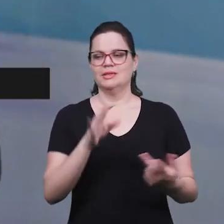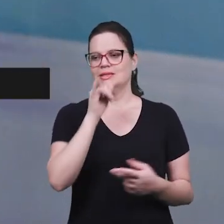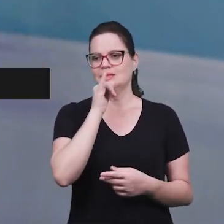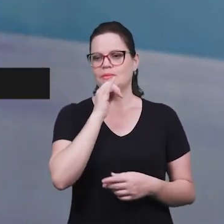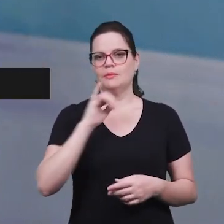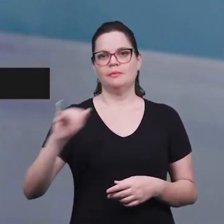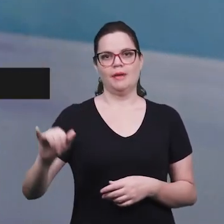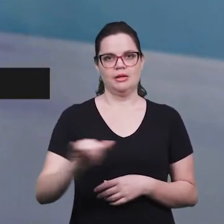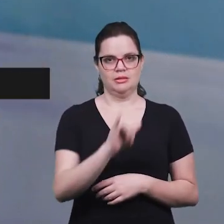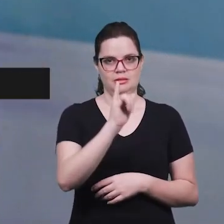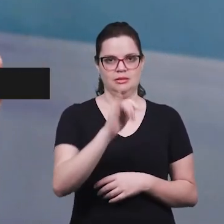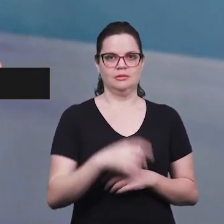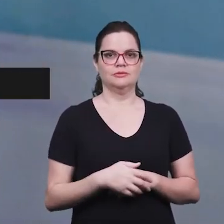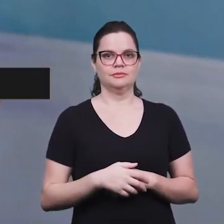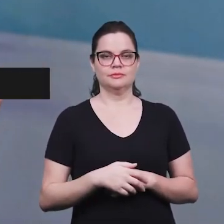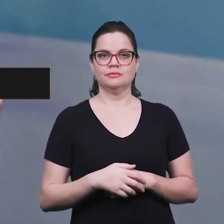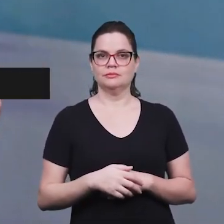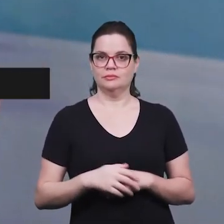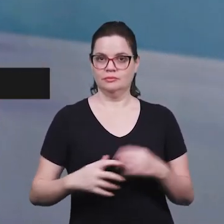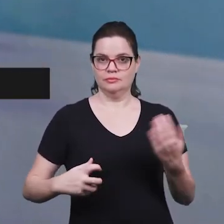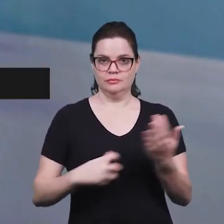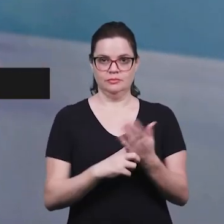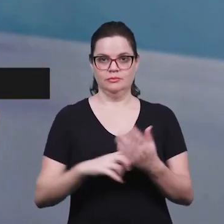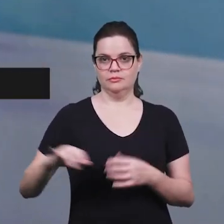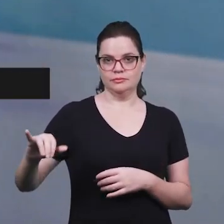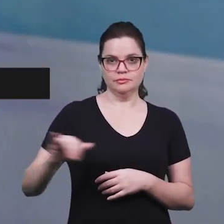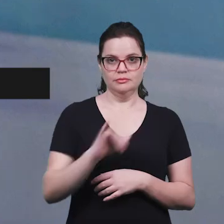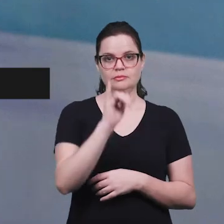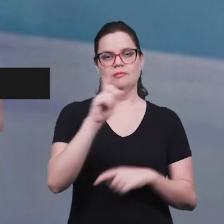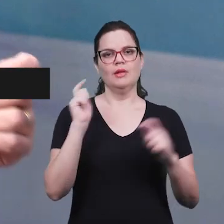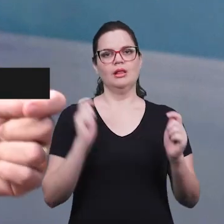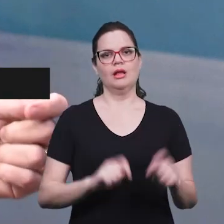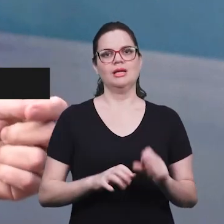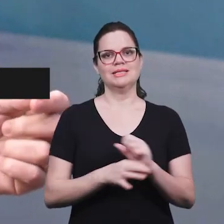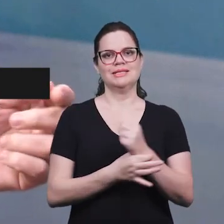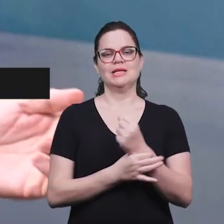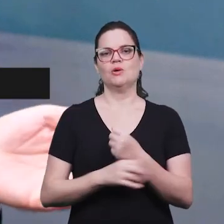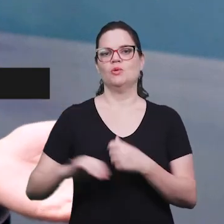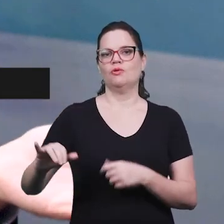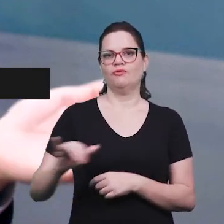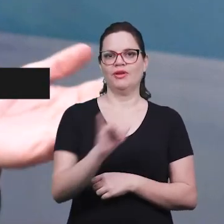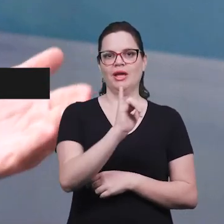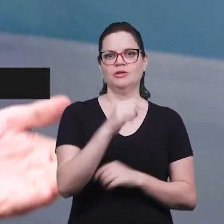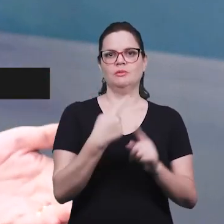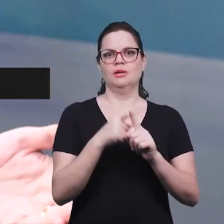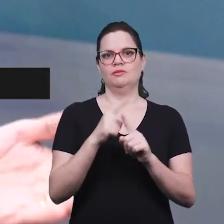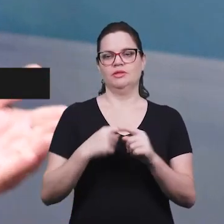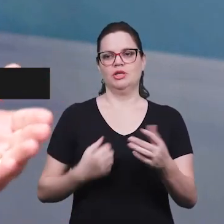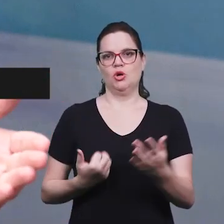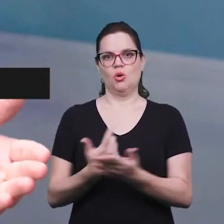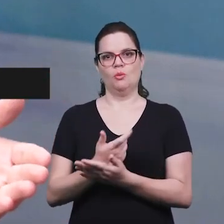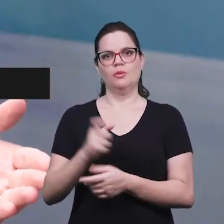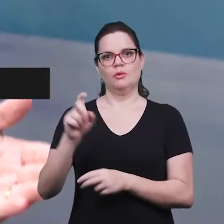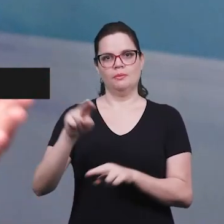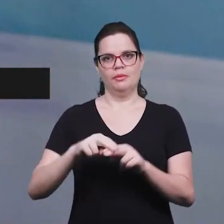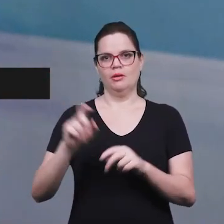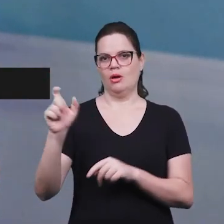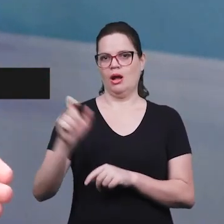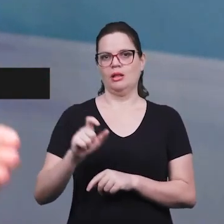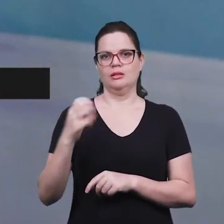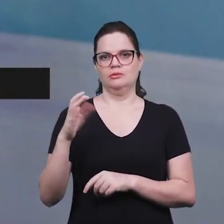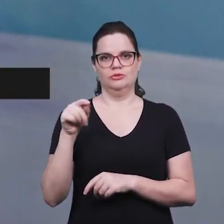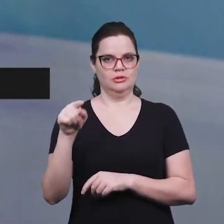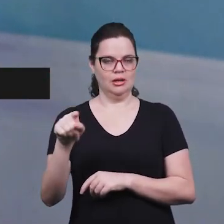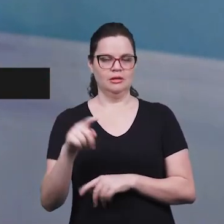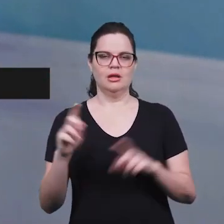exemplo, uma passagem aérea. Cartões de créditos que garantem um seguro viagem porque você fez a compra da passagem aérea, do